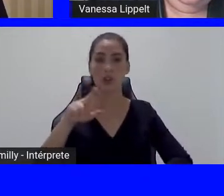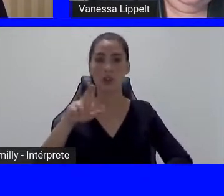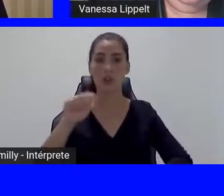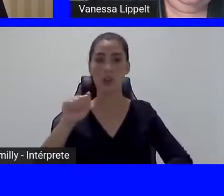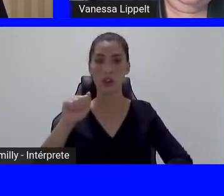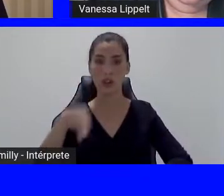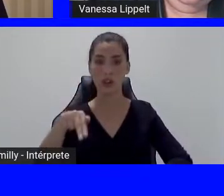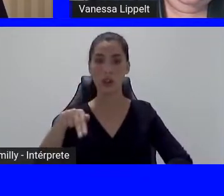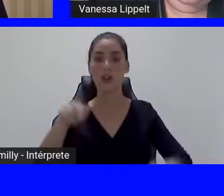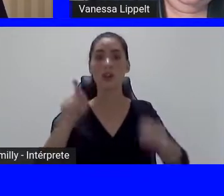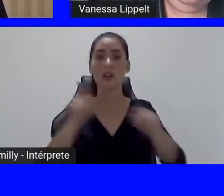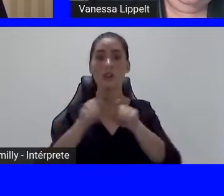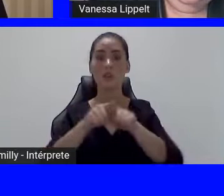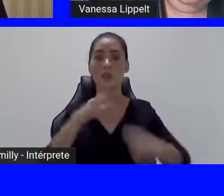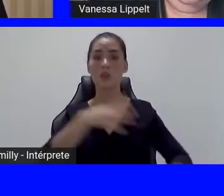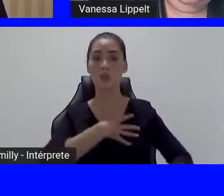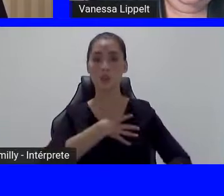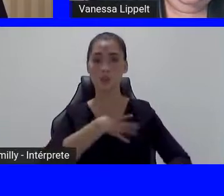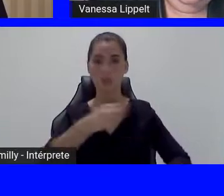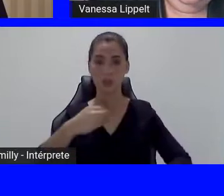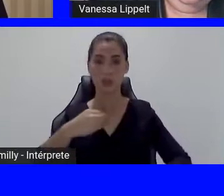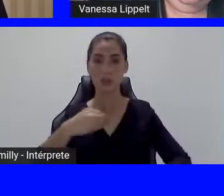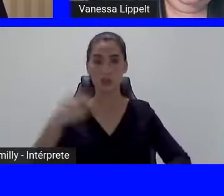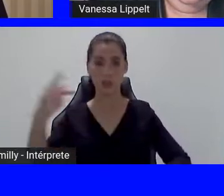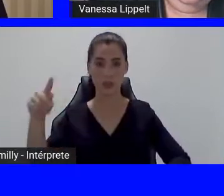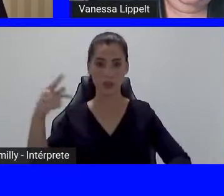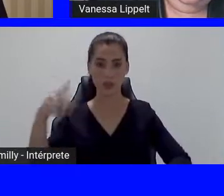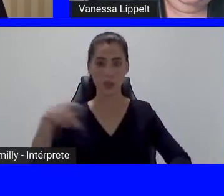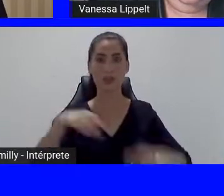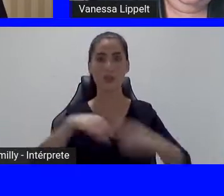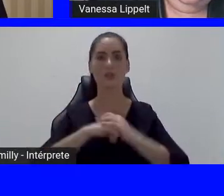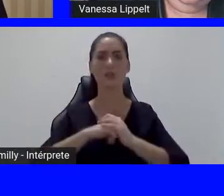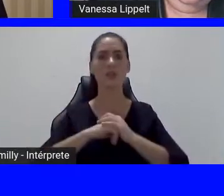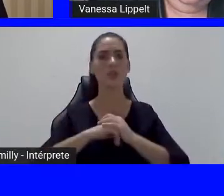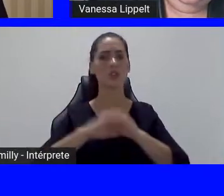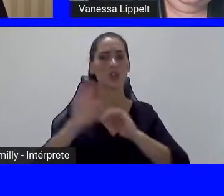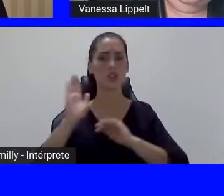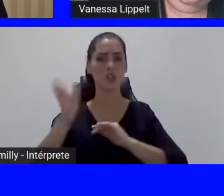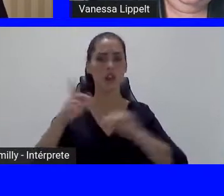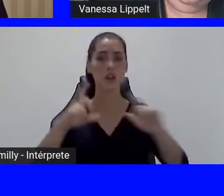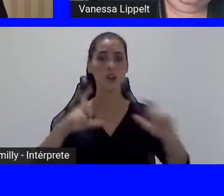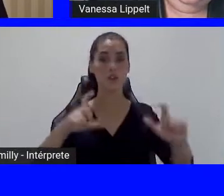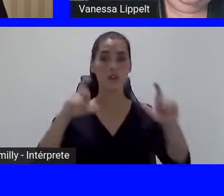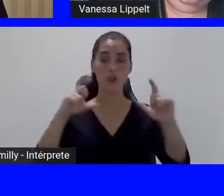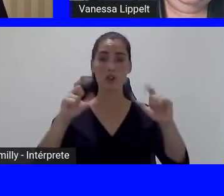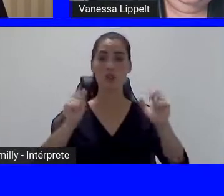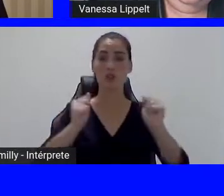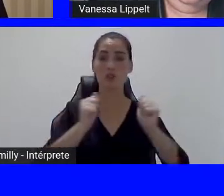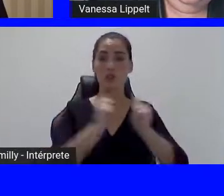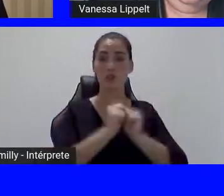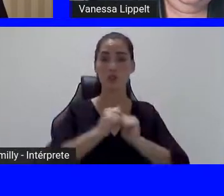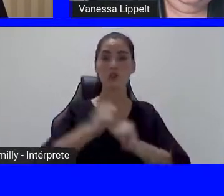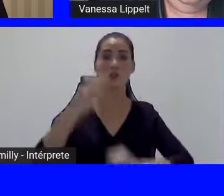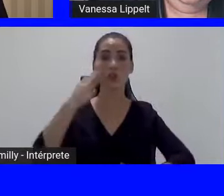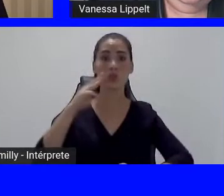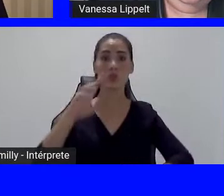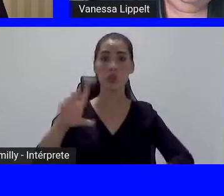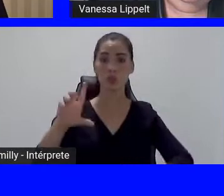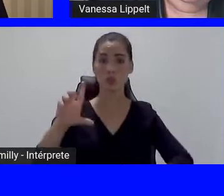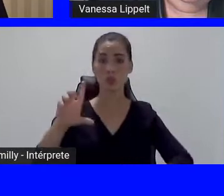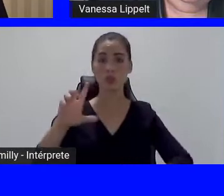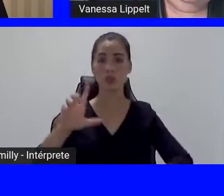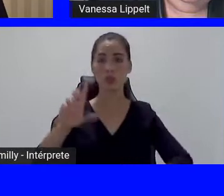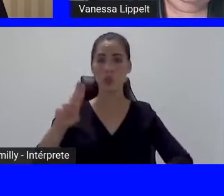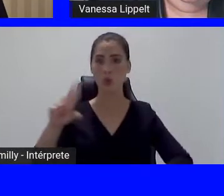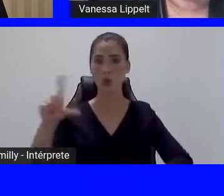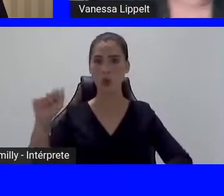Filho, já apareceu em fotos com o candidato do PT, Luiz Inácio Lula da Silva, e tende a